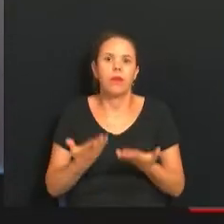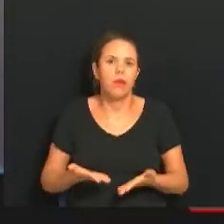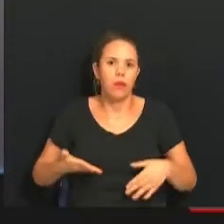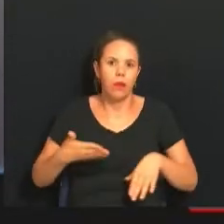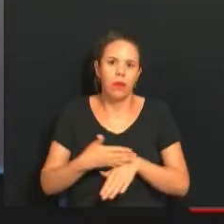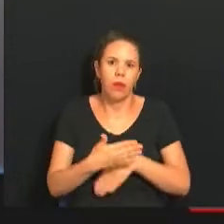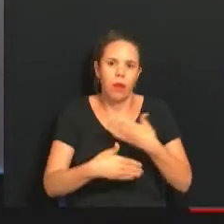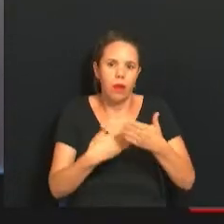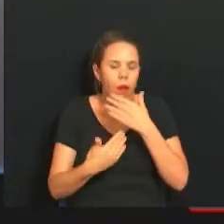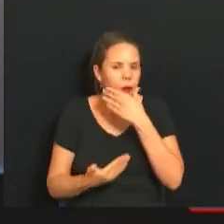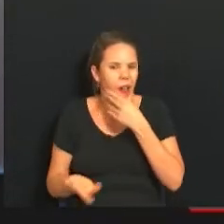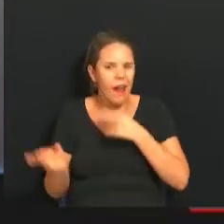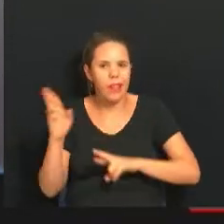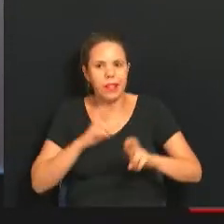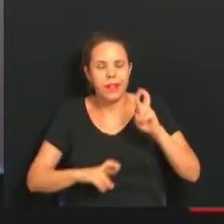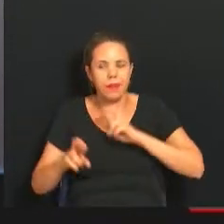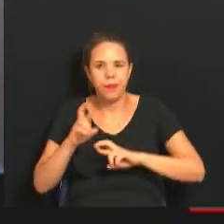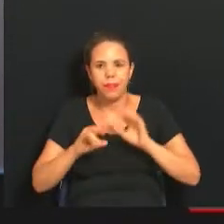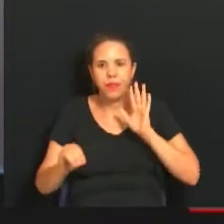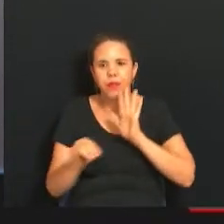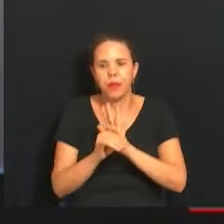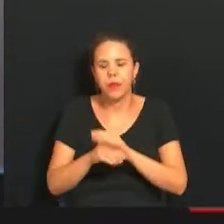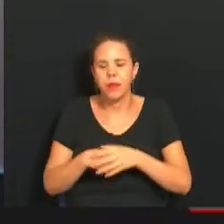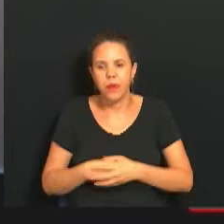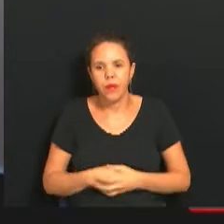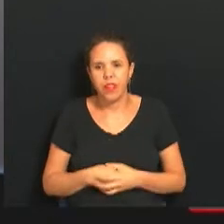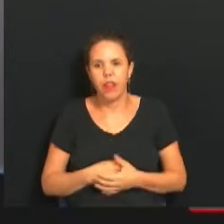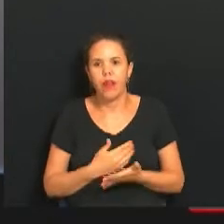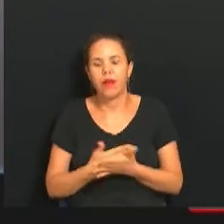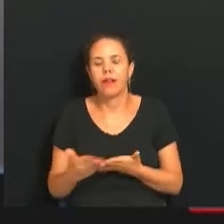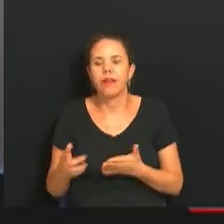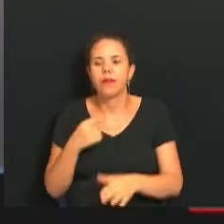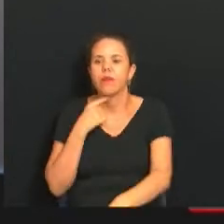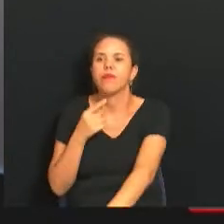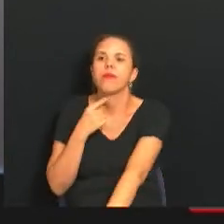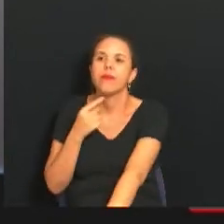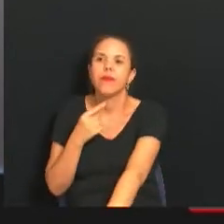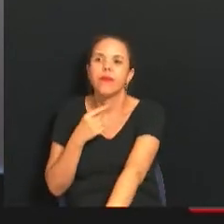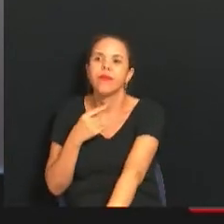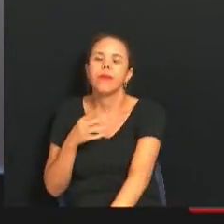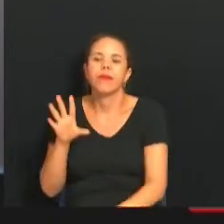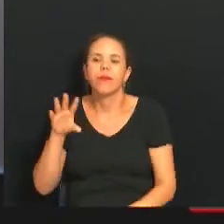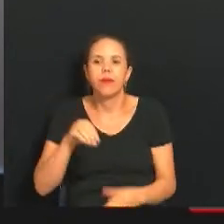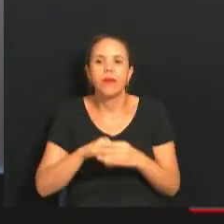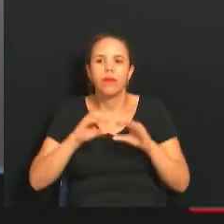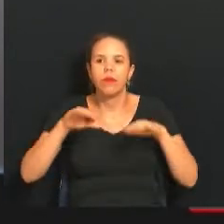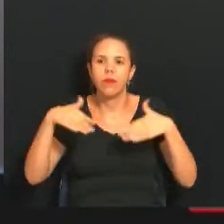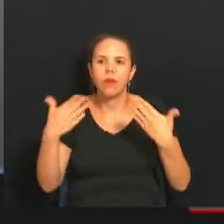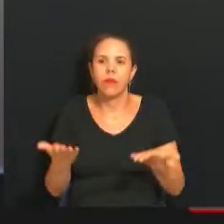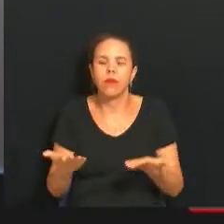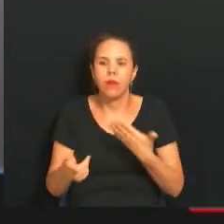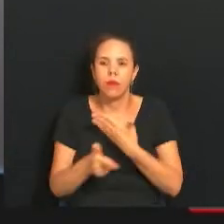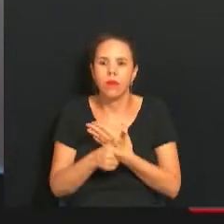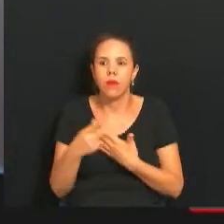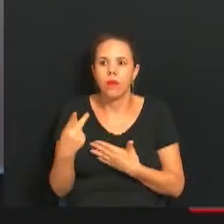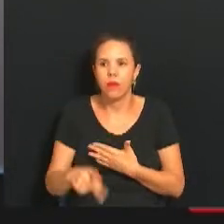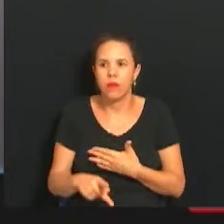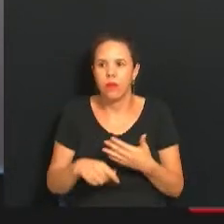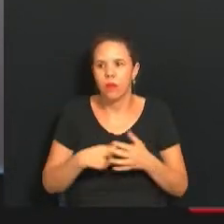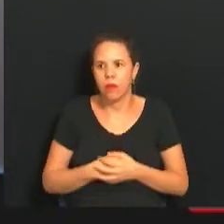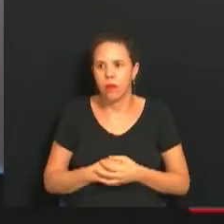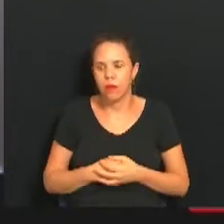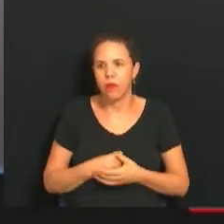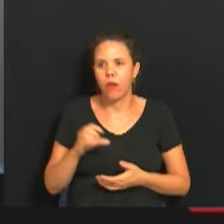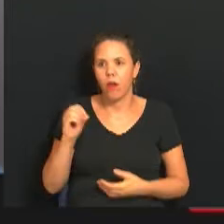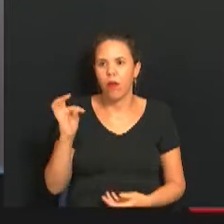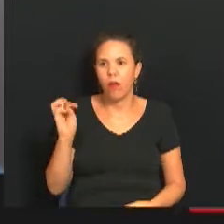processo de revisão da sua identidade. Começa a se questionar, tanto interna como externamente, qual é a função da OTAN,